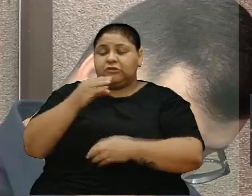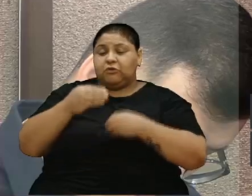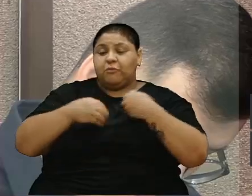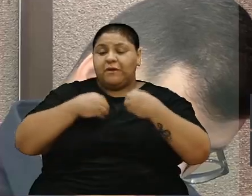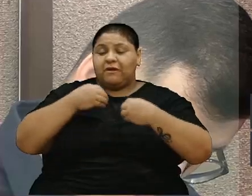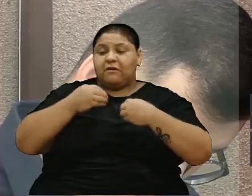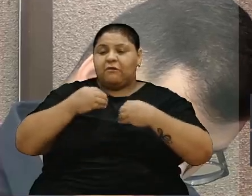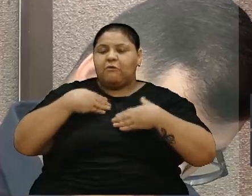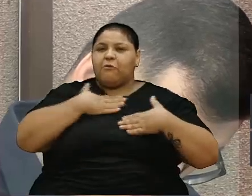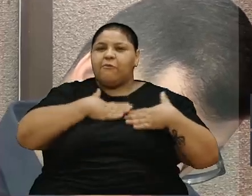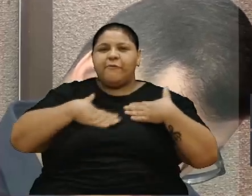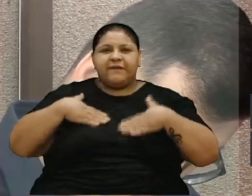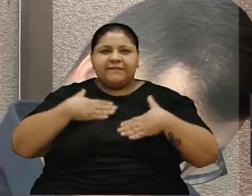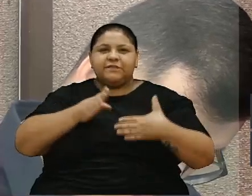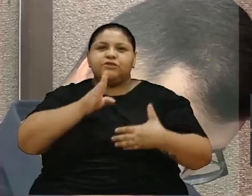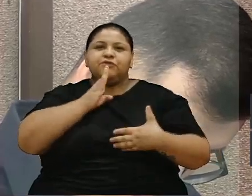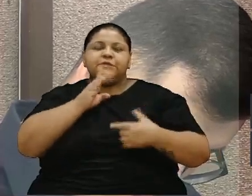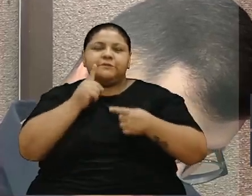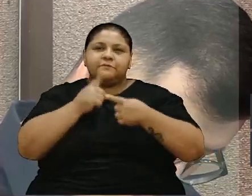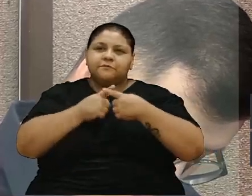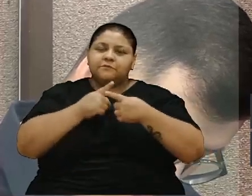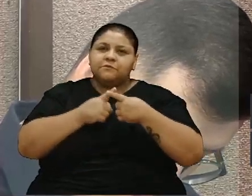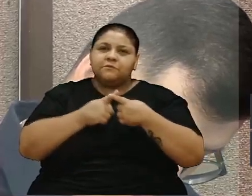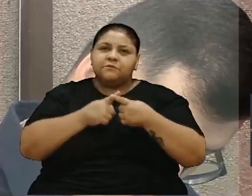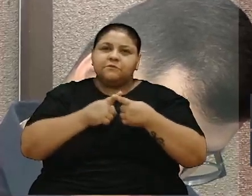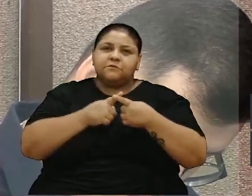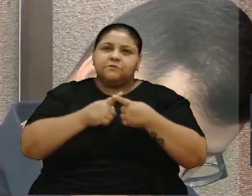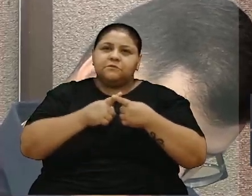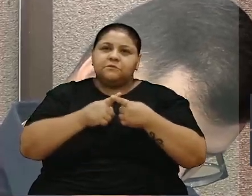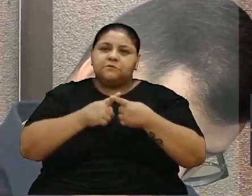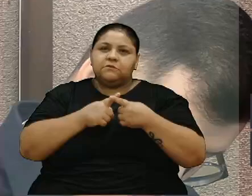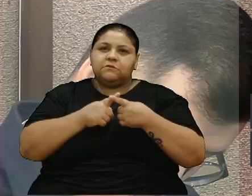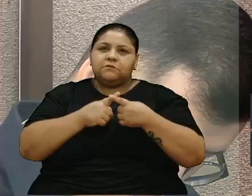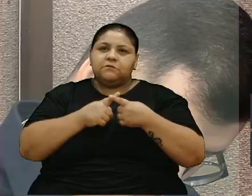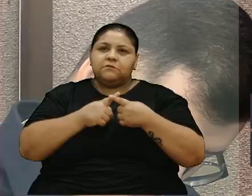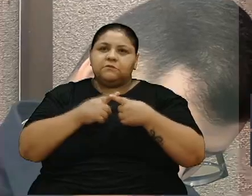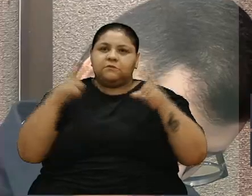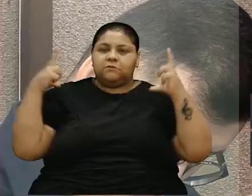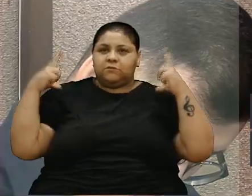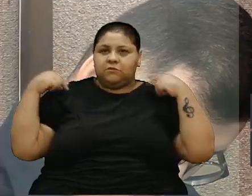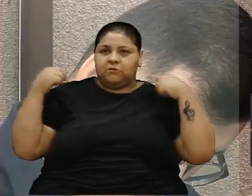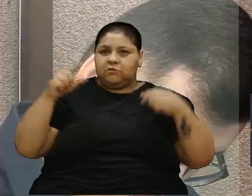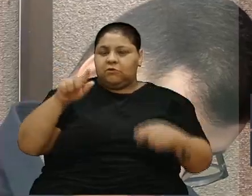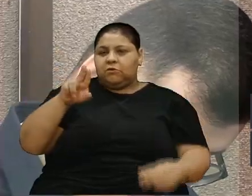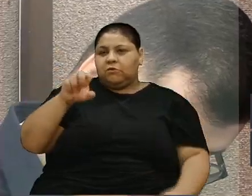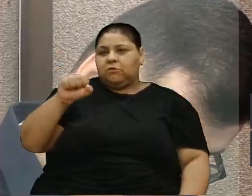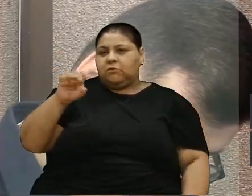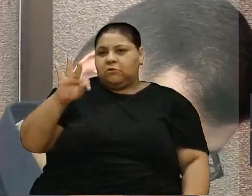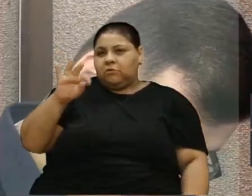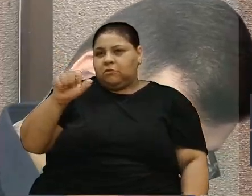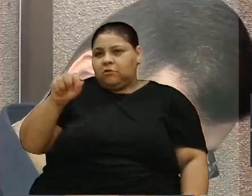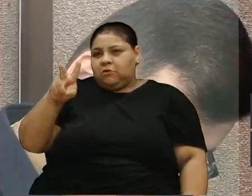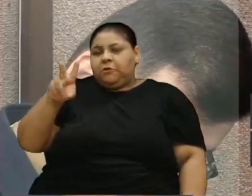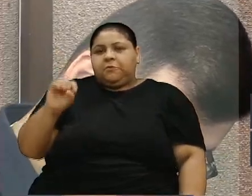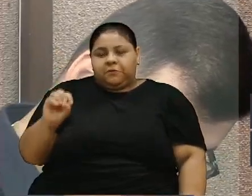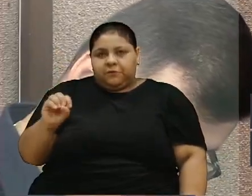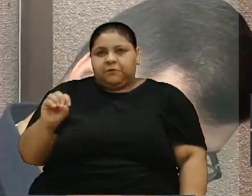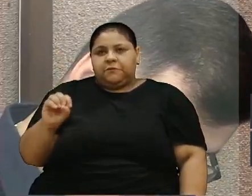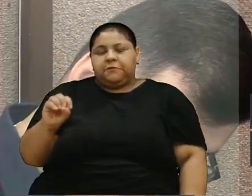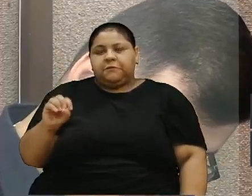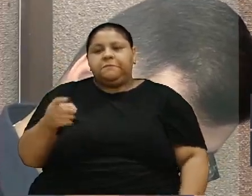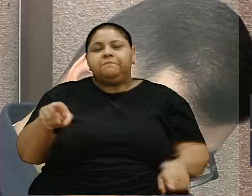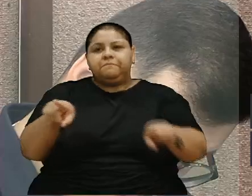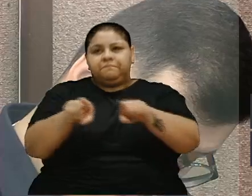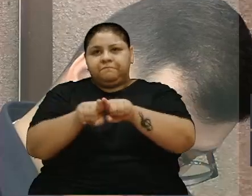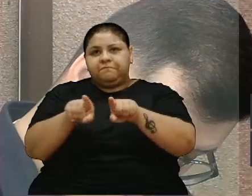conhecê-lo. Também menciono aqui o piloto, o senhor Gustavo Carneiro Medeiros, e faço